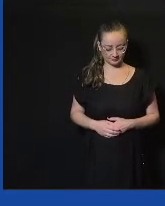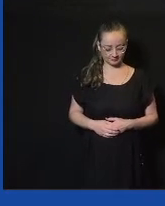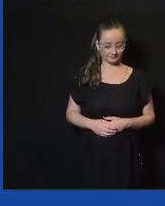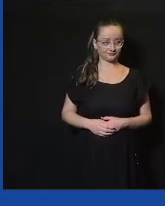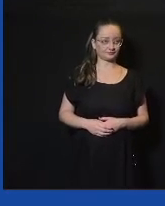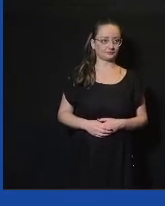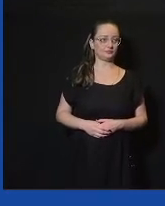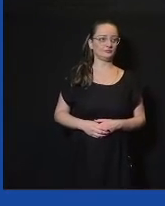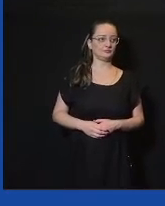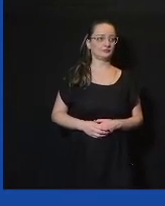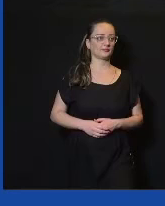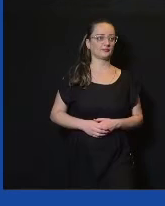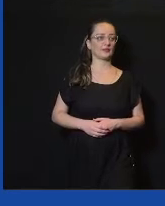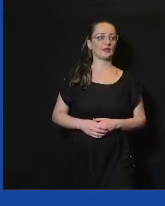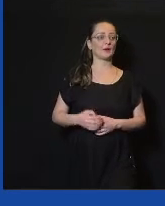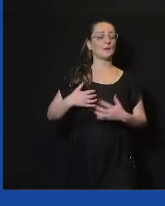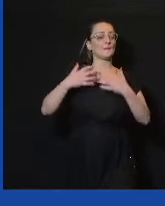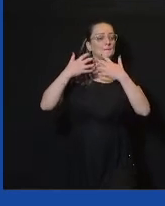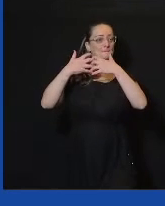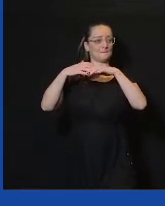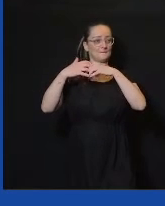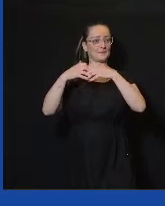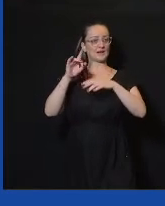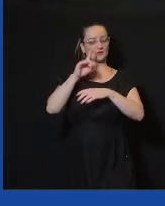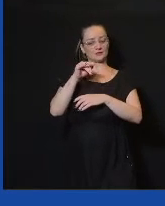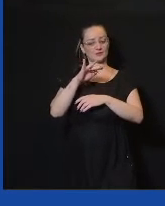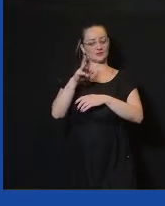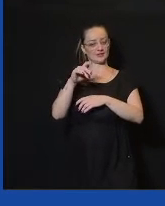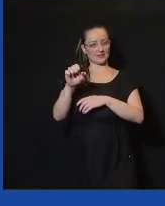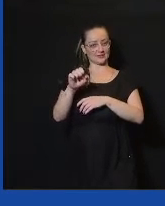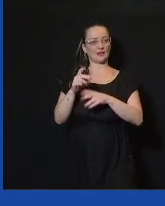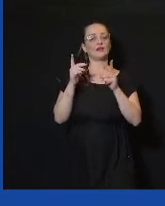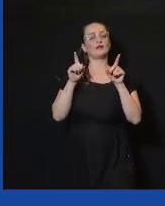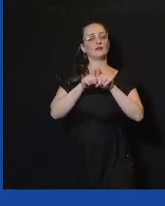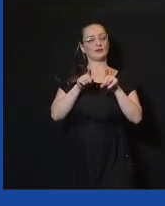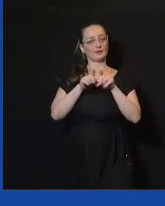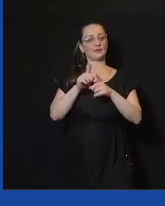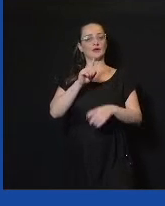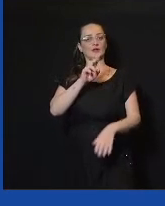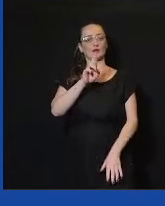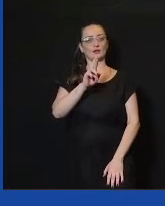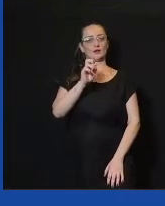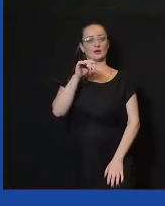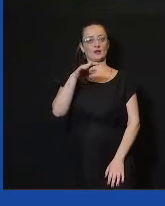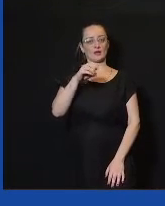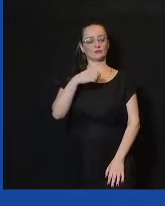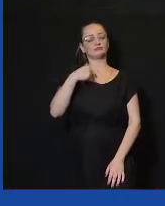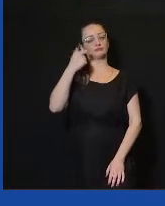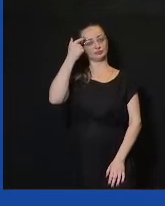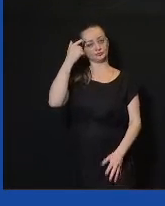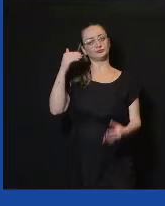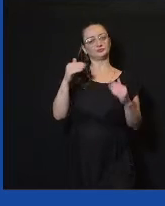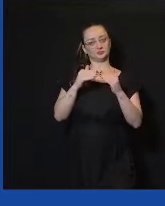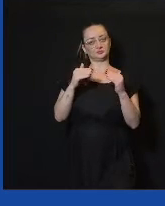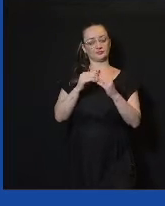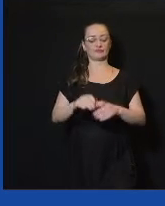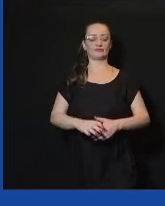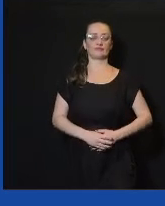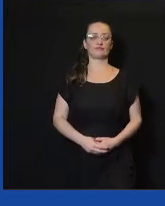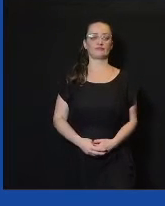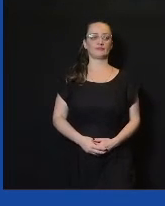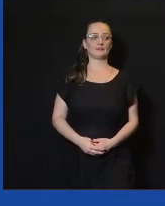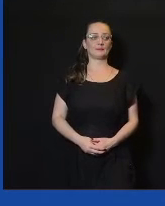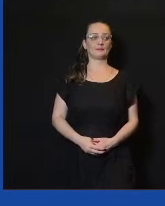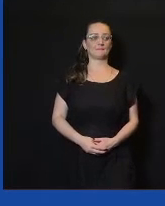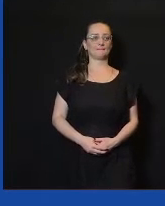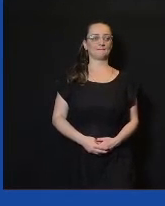Rafa, eu compartilho do mesmo pensamento que o Zezé e que o Renato. E o Covid veio como mais